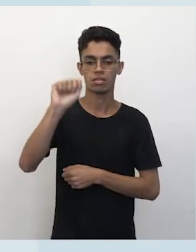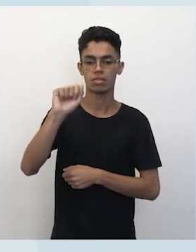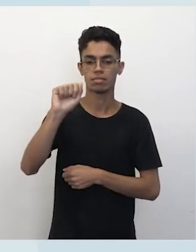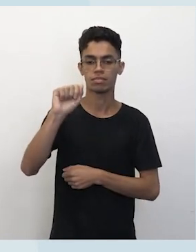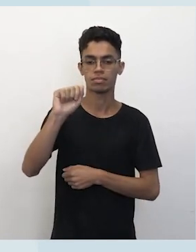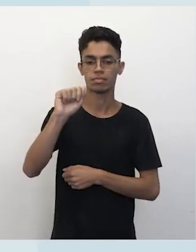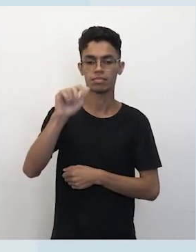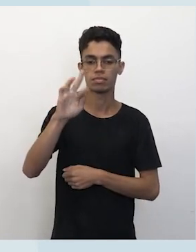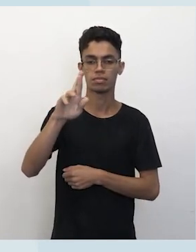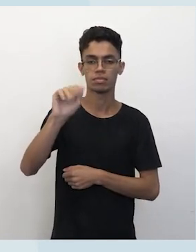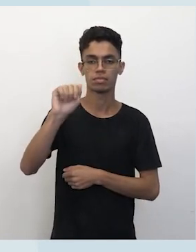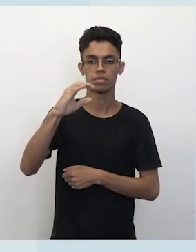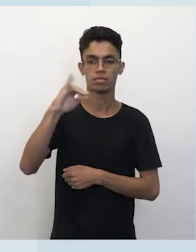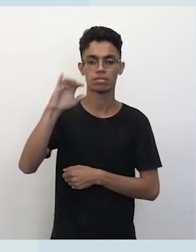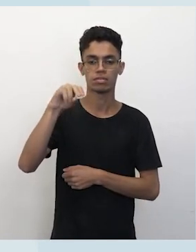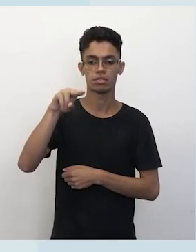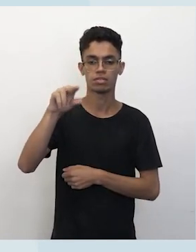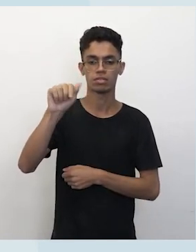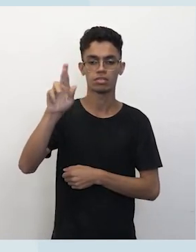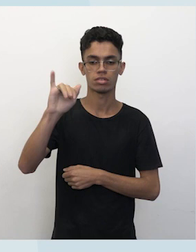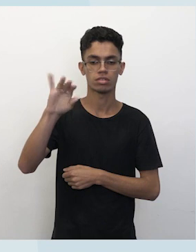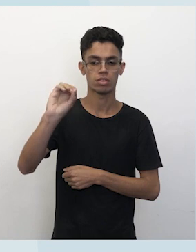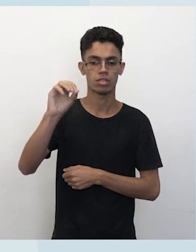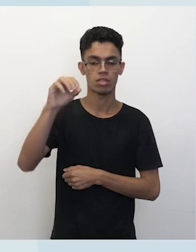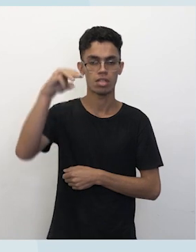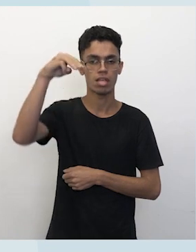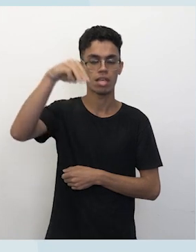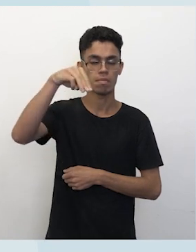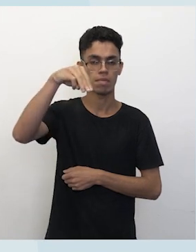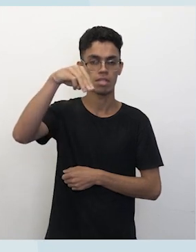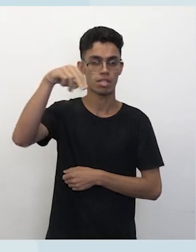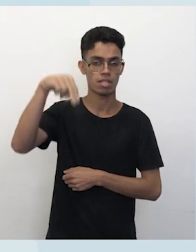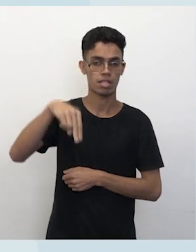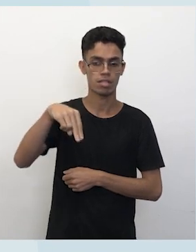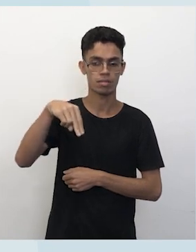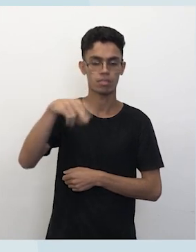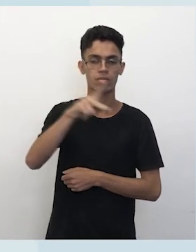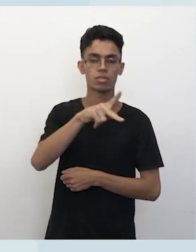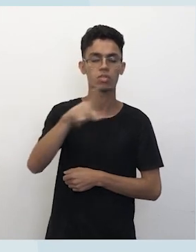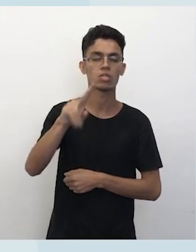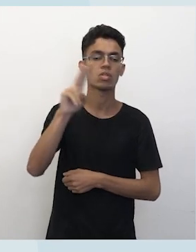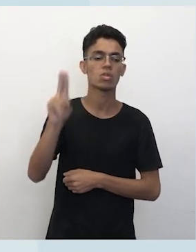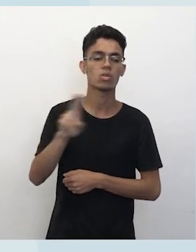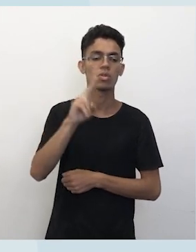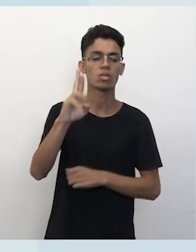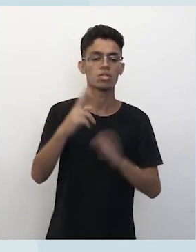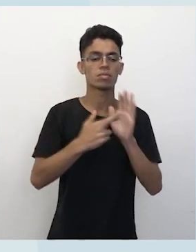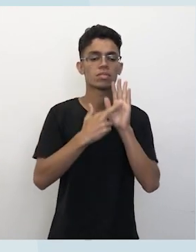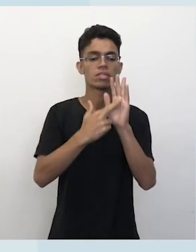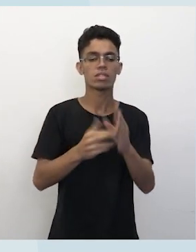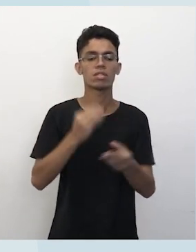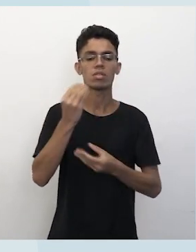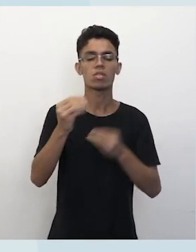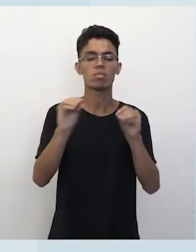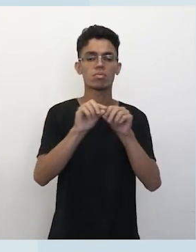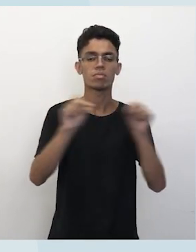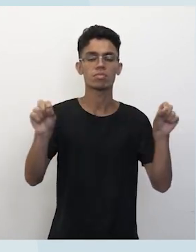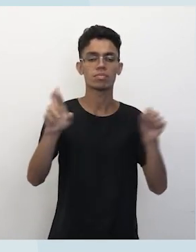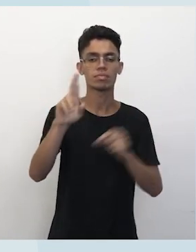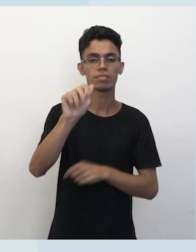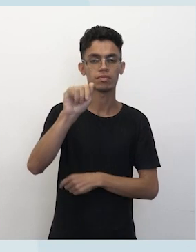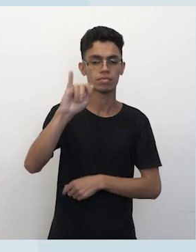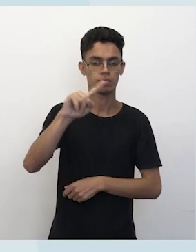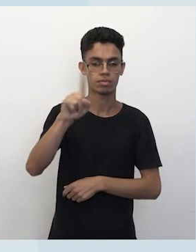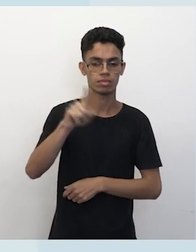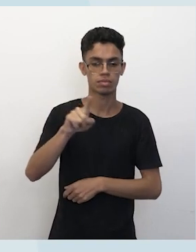fracionário M sobre N, bastante conhecidas as propriedades, os professores trabalham muito, pode ser representadas como, olha lá, a